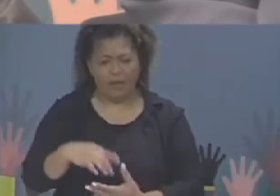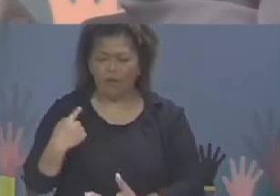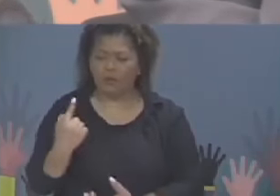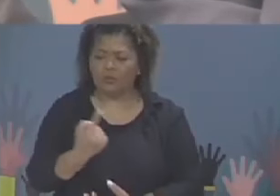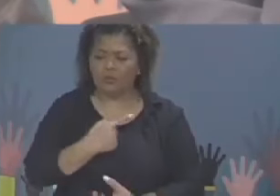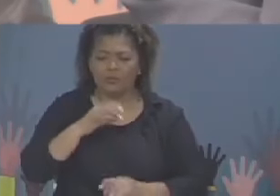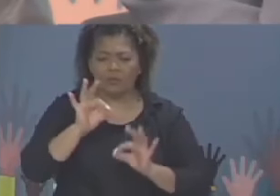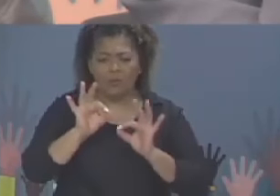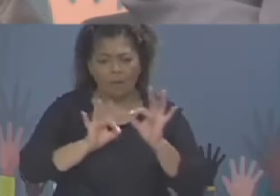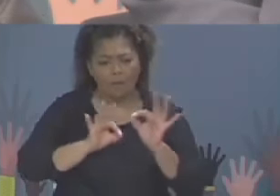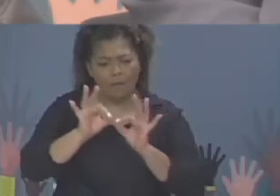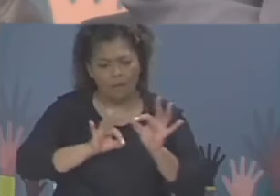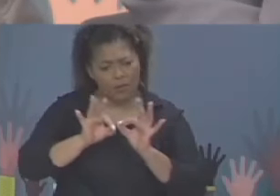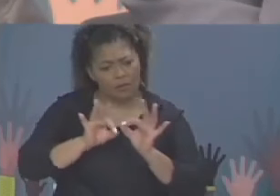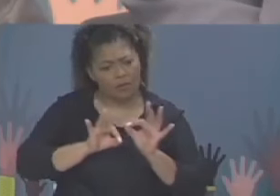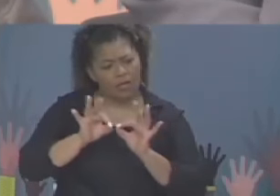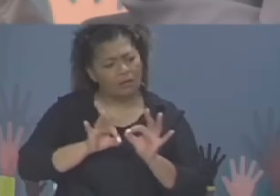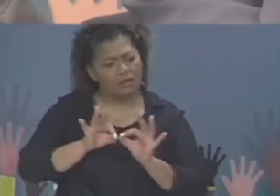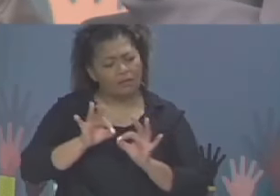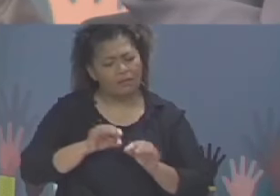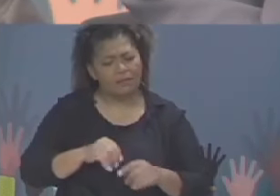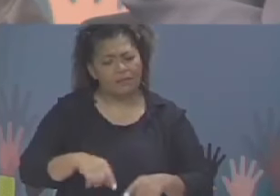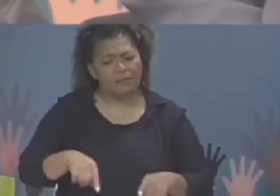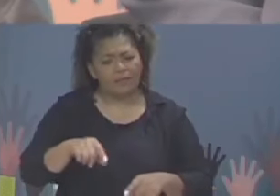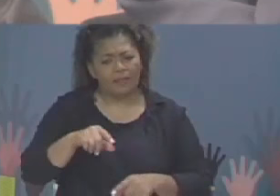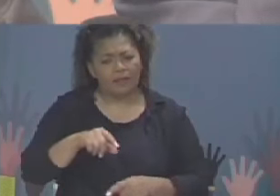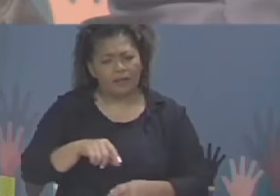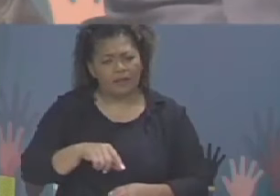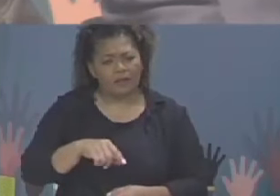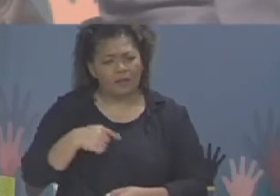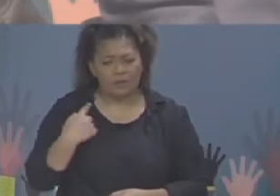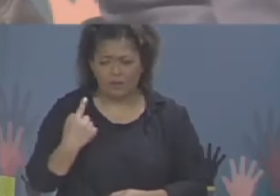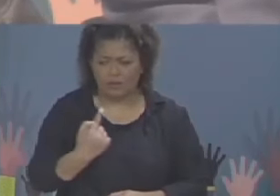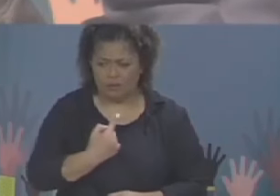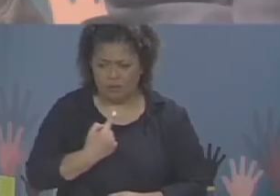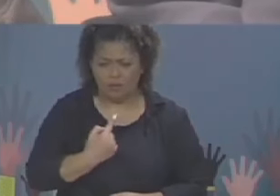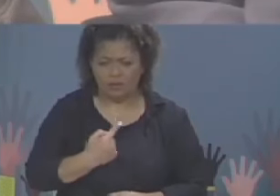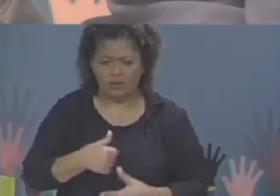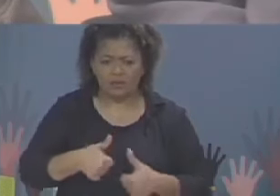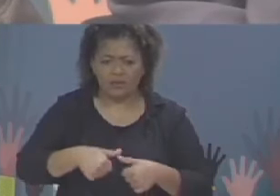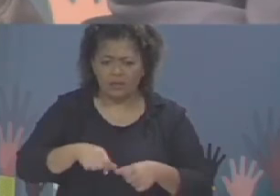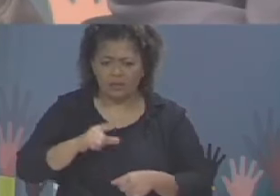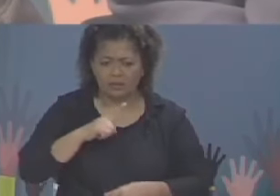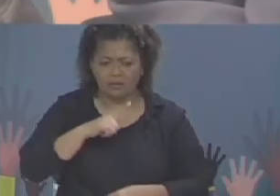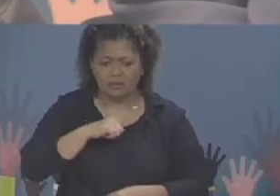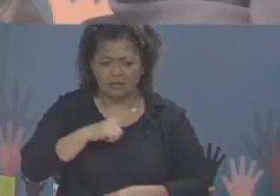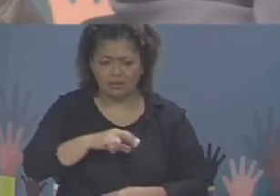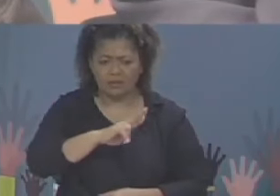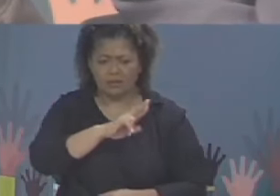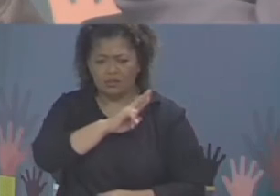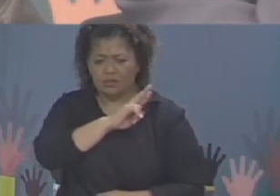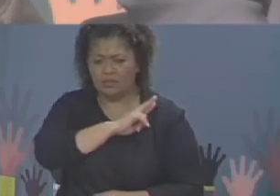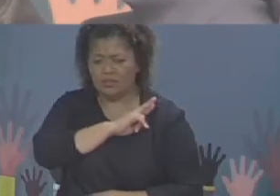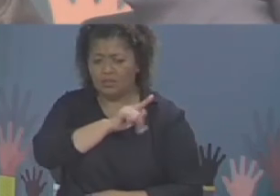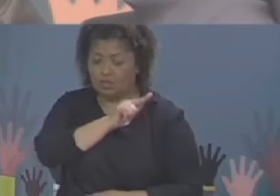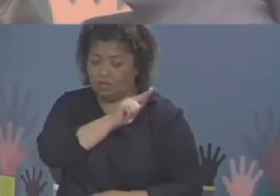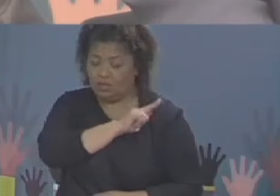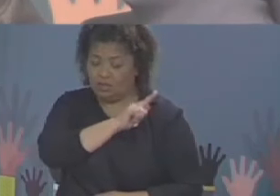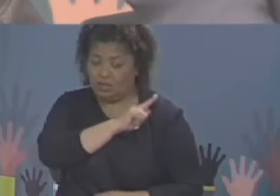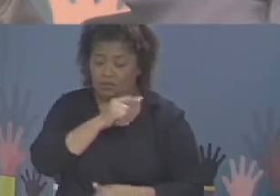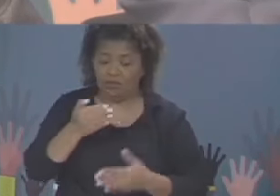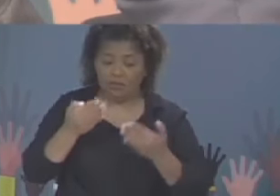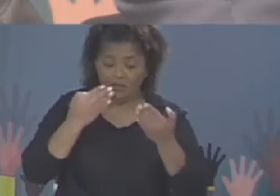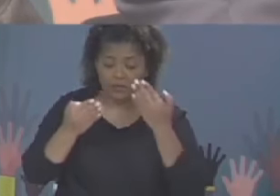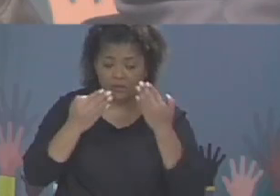modelo testado de excelência de gestão. Nós, que somos os atuais gestores do Conselho Federal de Psicologia, testamos esse modelo e pretendemos fazer